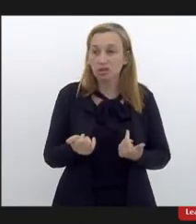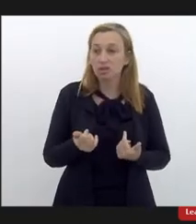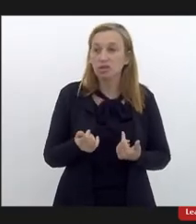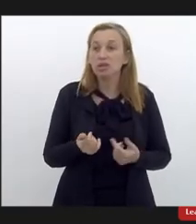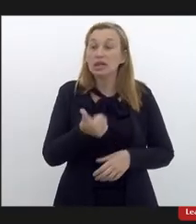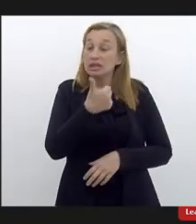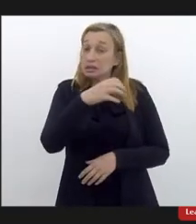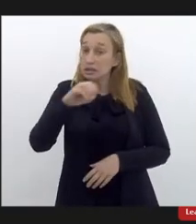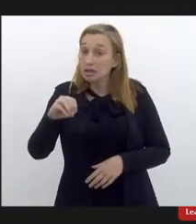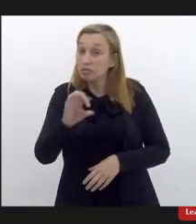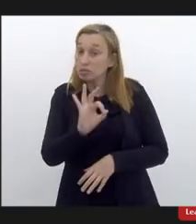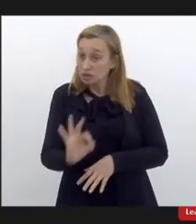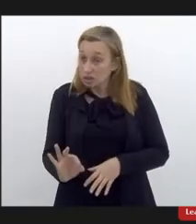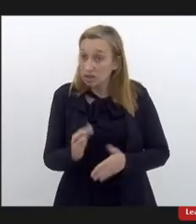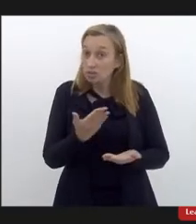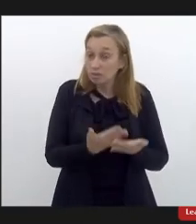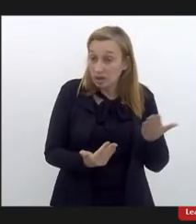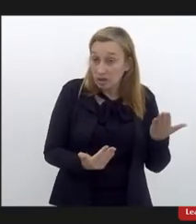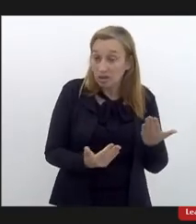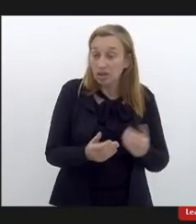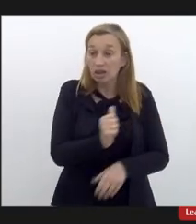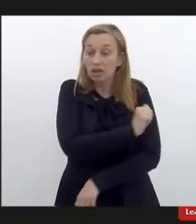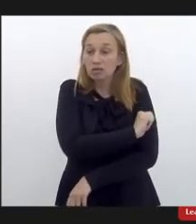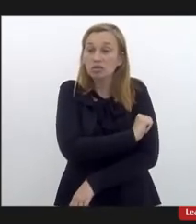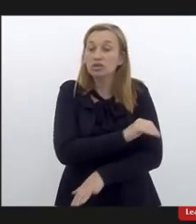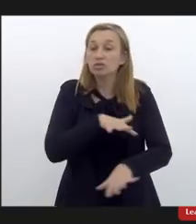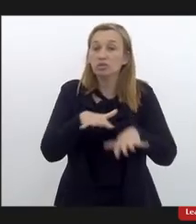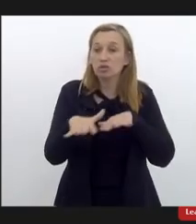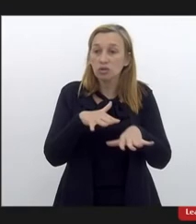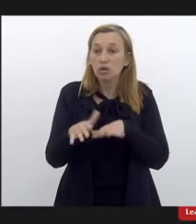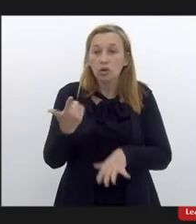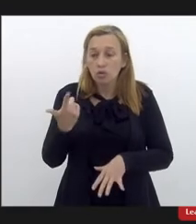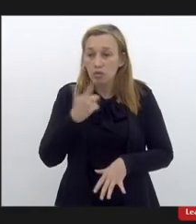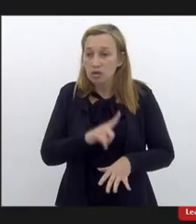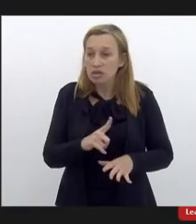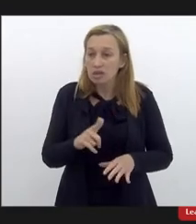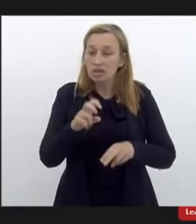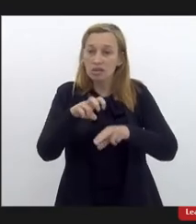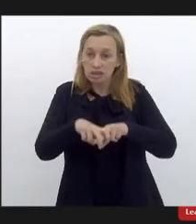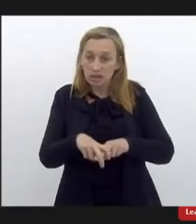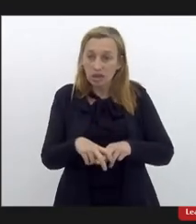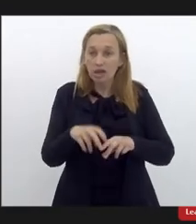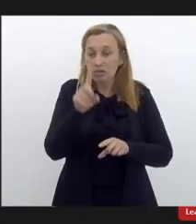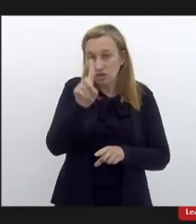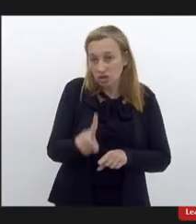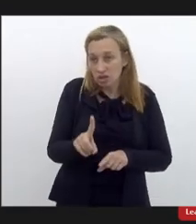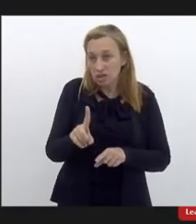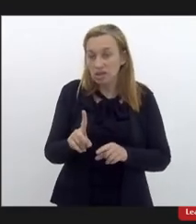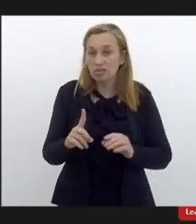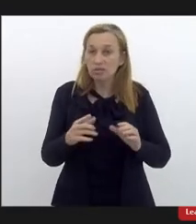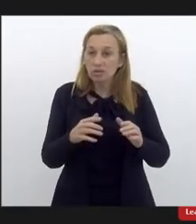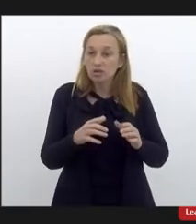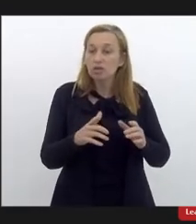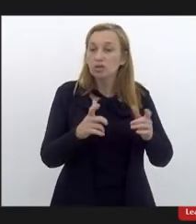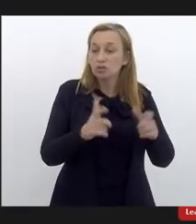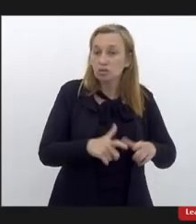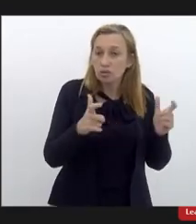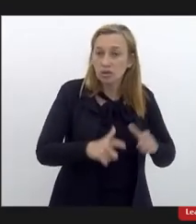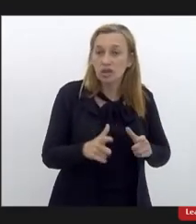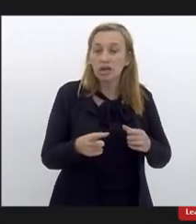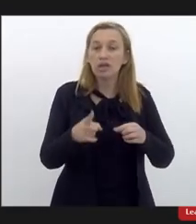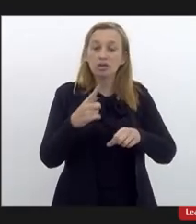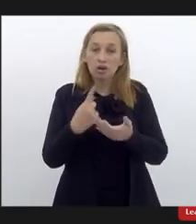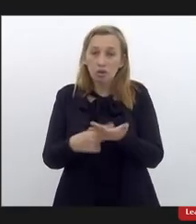de 100%, e a partir dessa mobilização a gente conseguiu sentar com a direção da unidade e chegar a um acordo comum